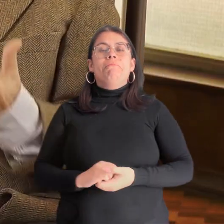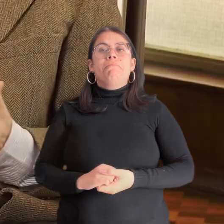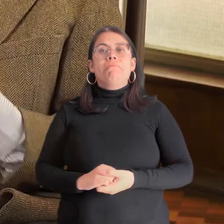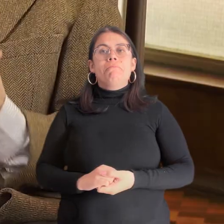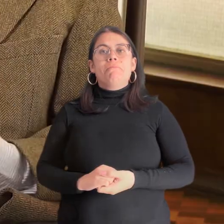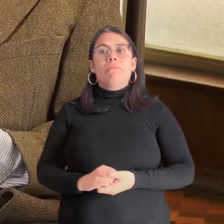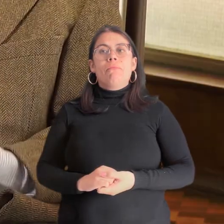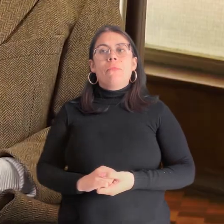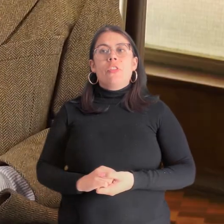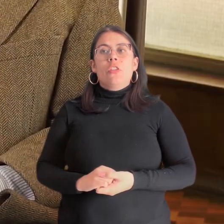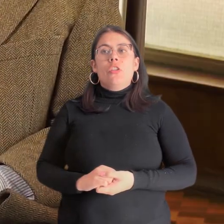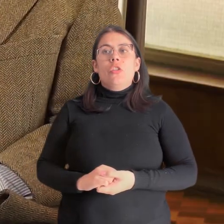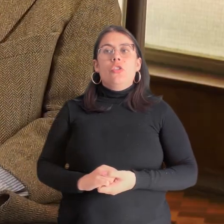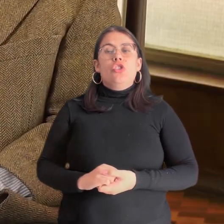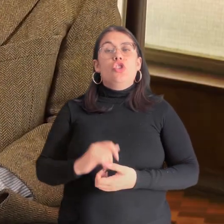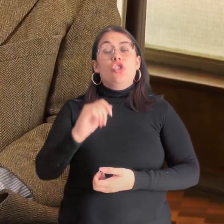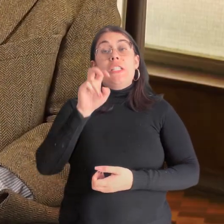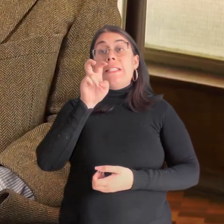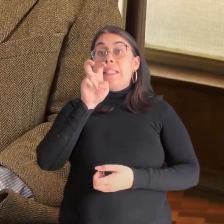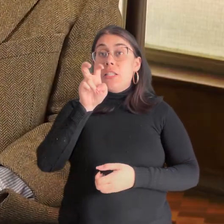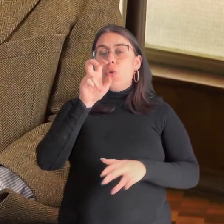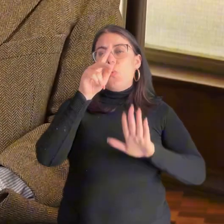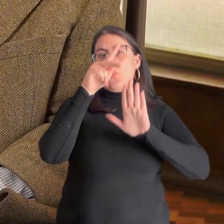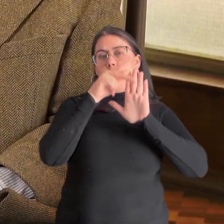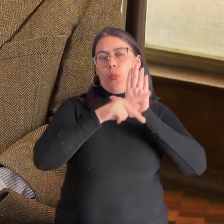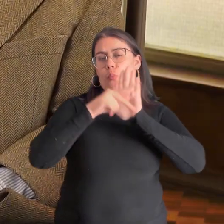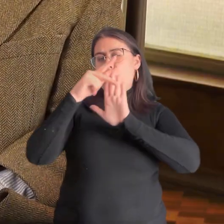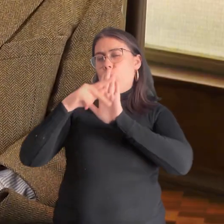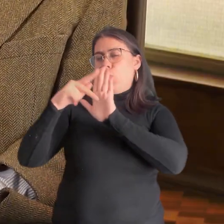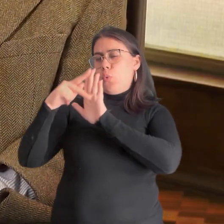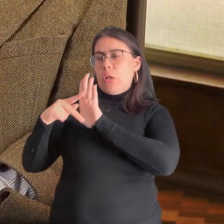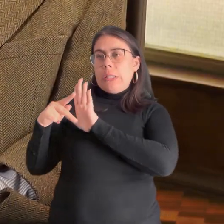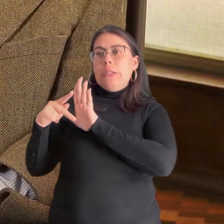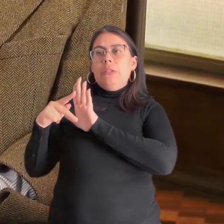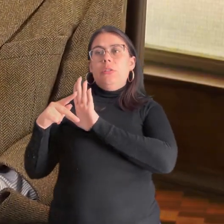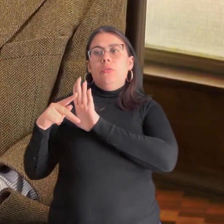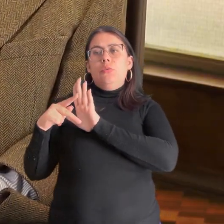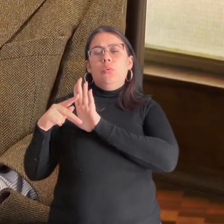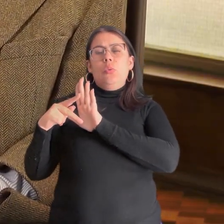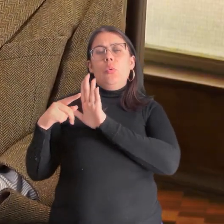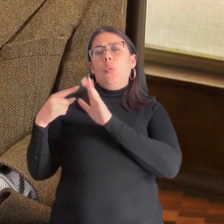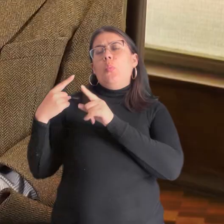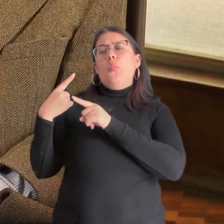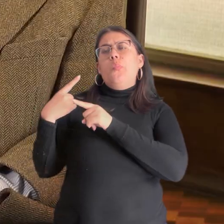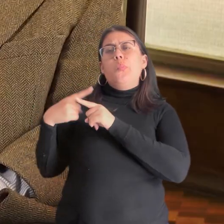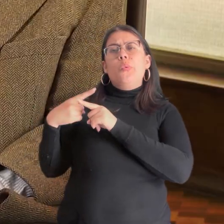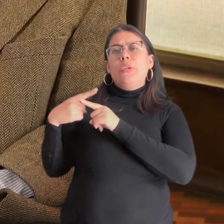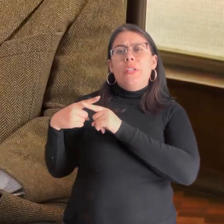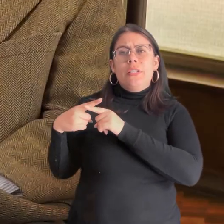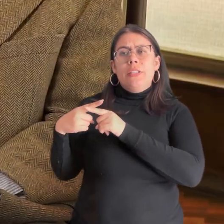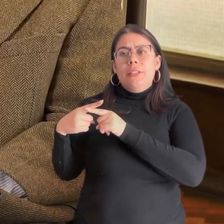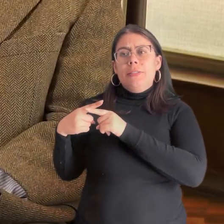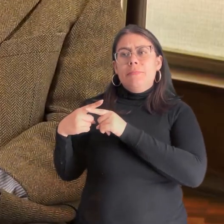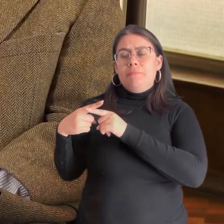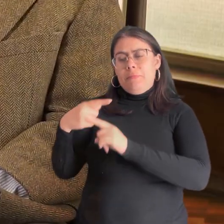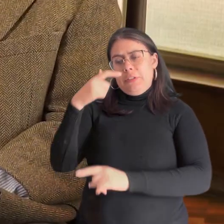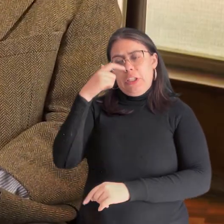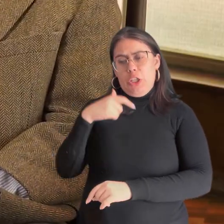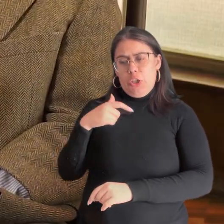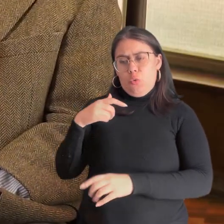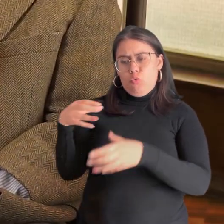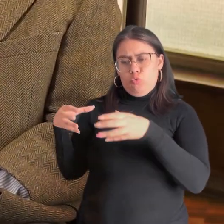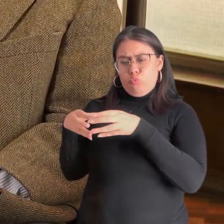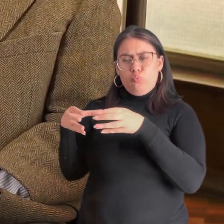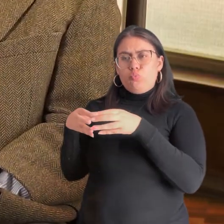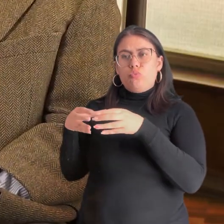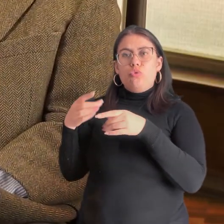Veja, nós fizemos 5 projetos. Você vai me perguntar por que nós, ou eu.